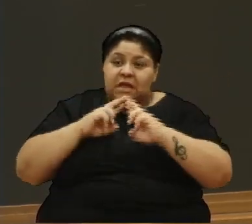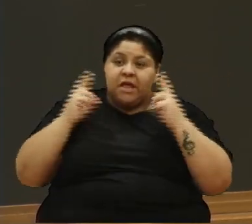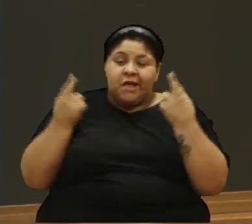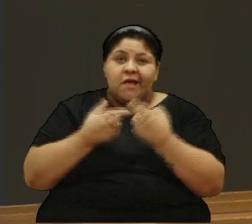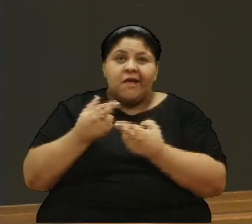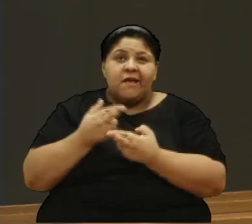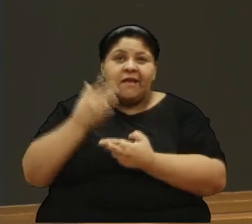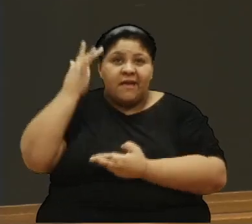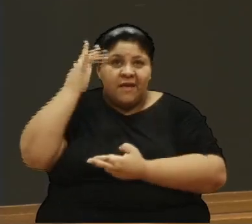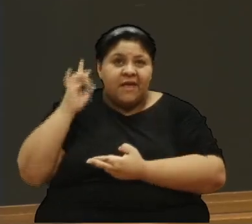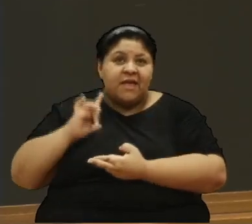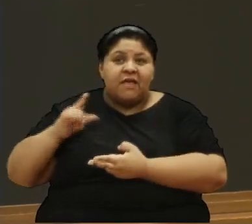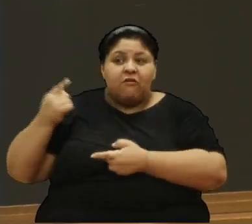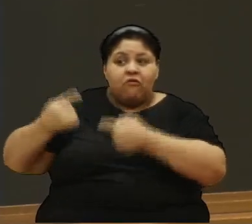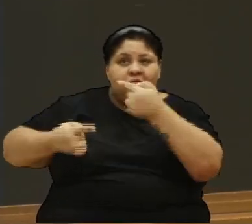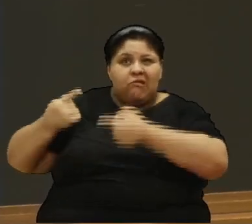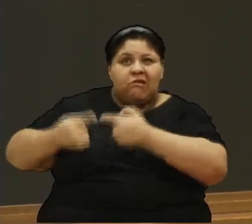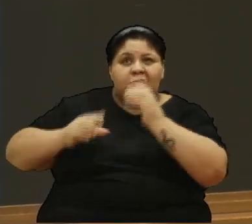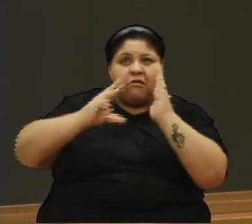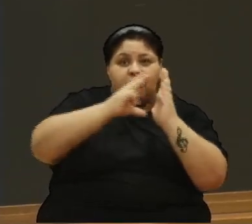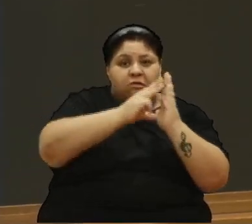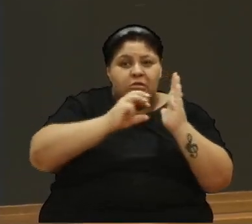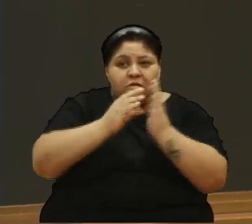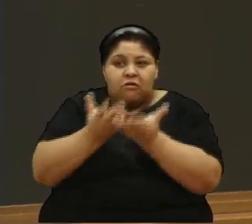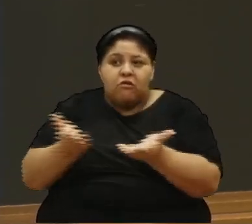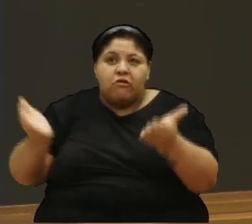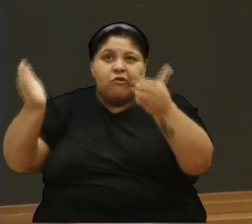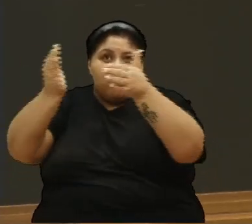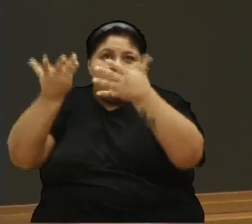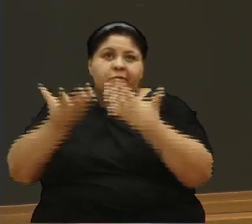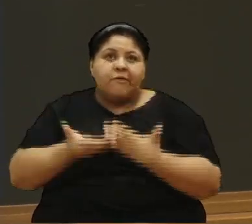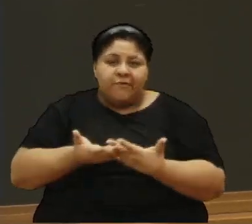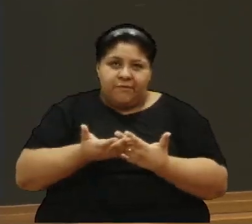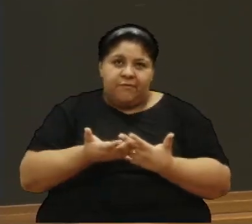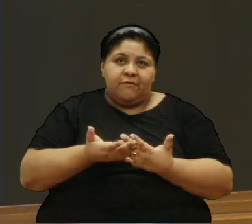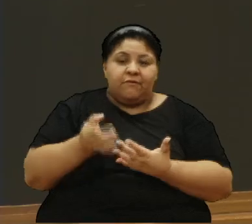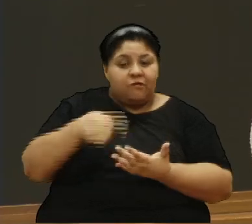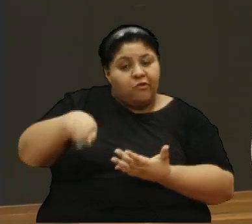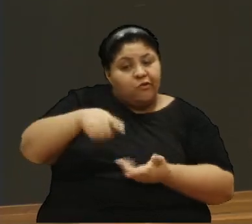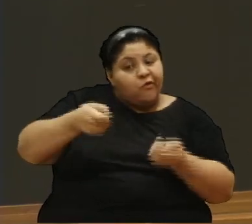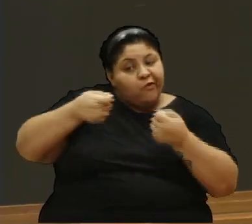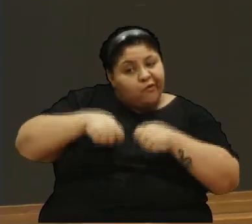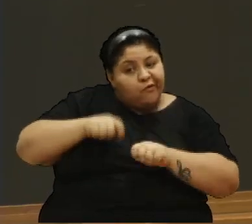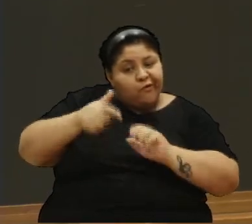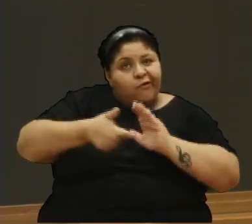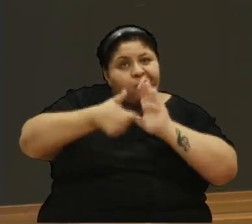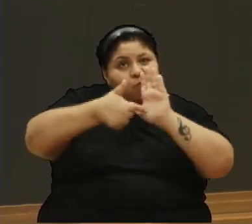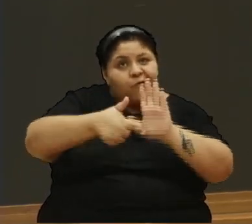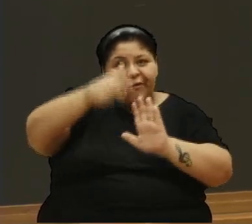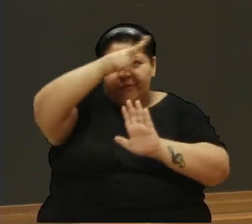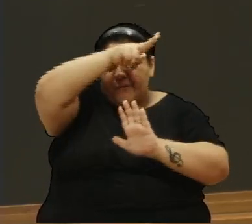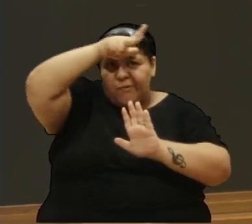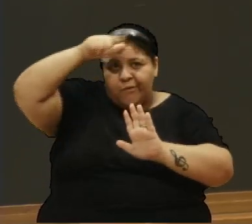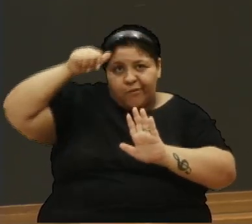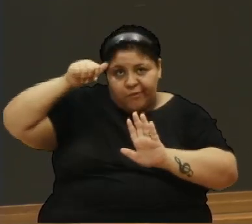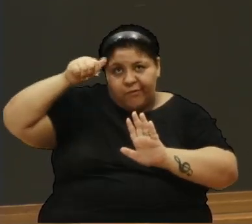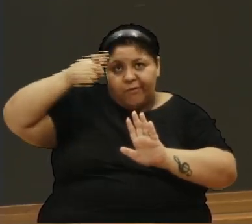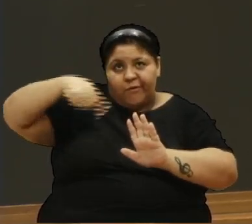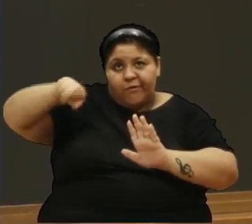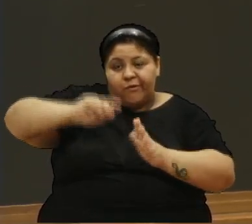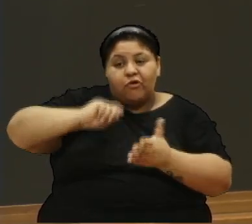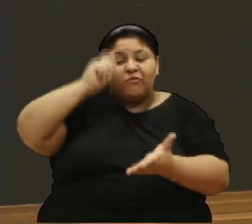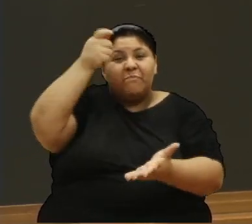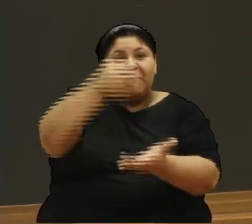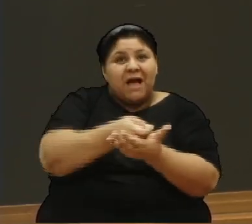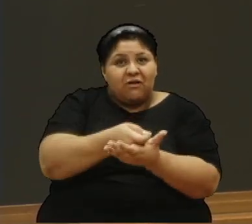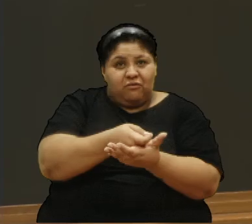tem debatido incessantemente o modelo de containerização ou não. E nós precisamos apresentar para o prefeito, porque somos pagos para